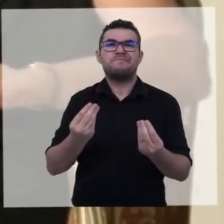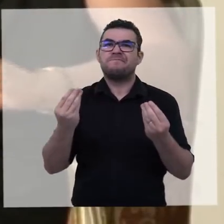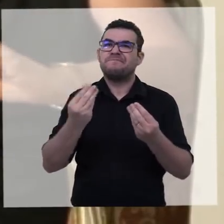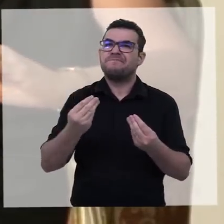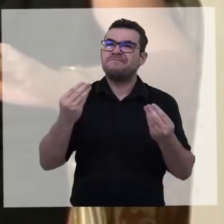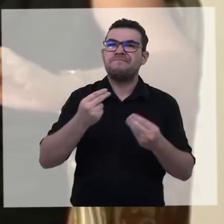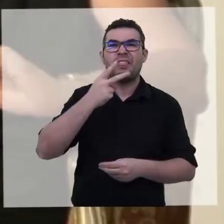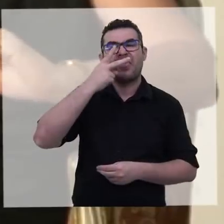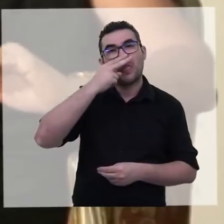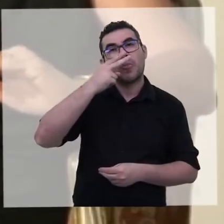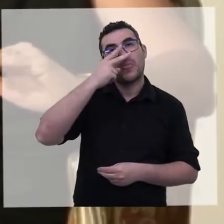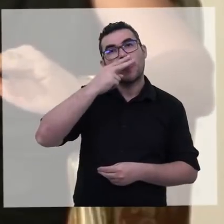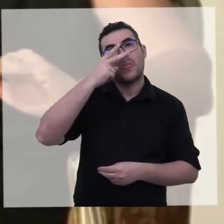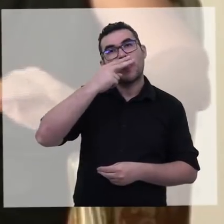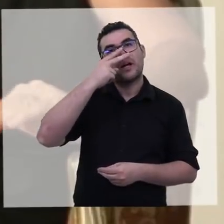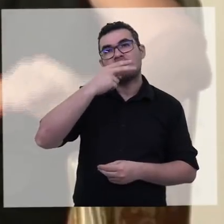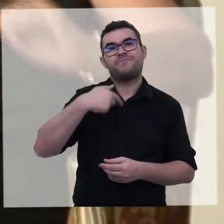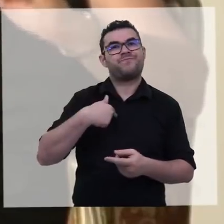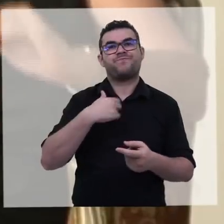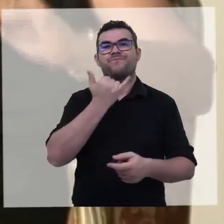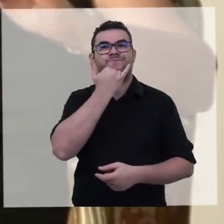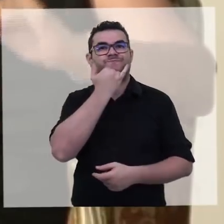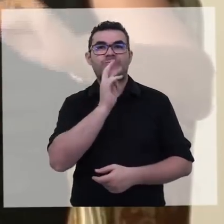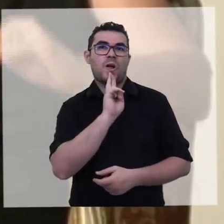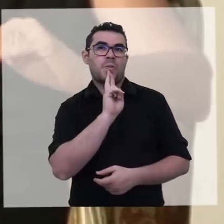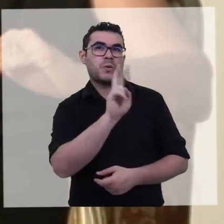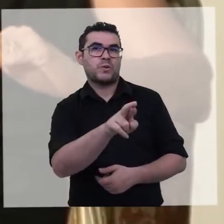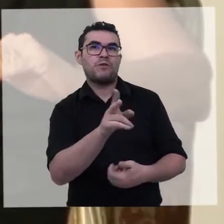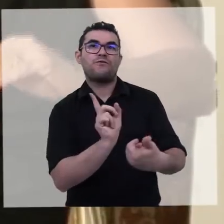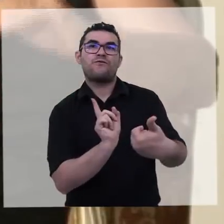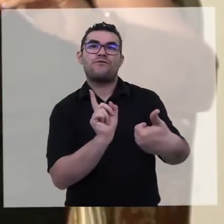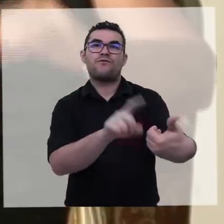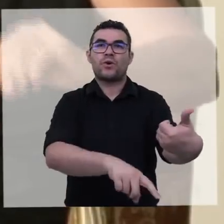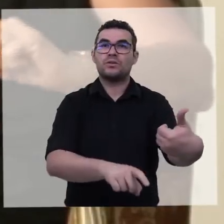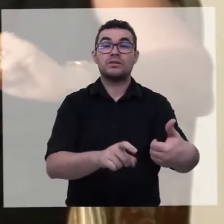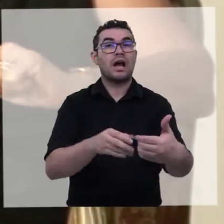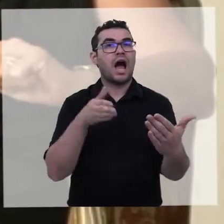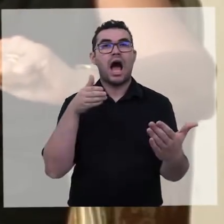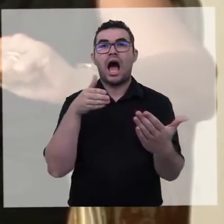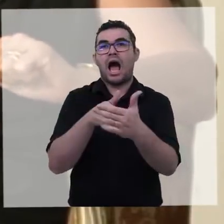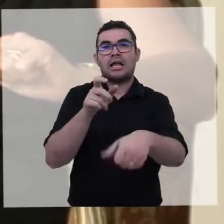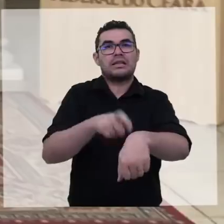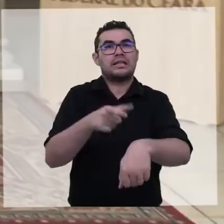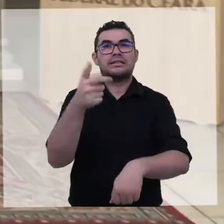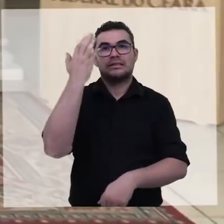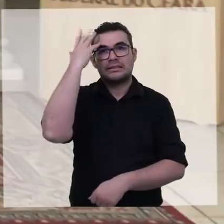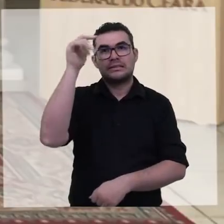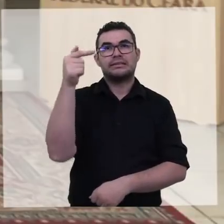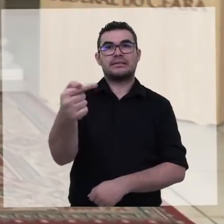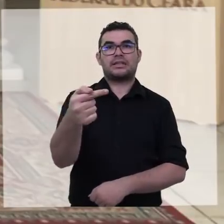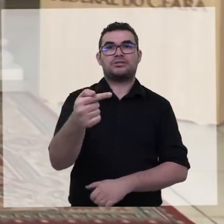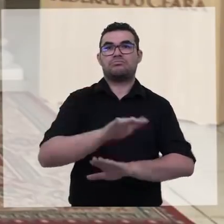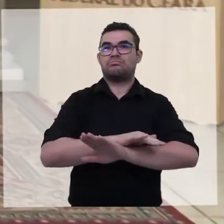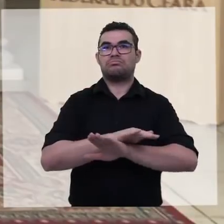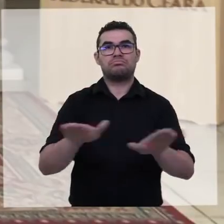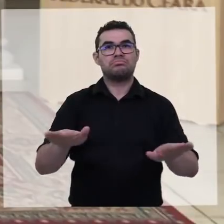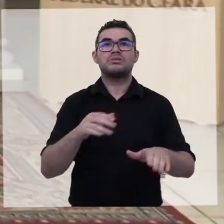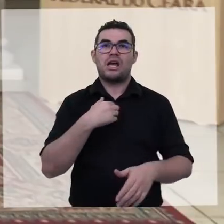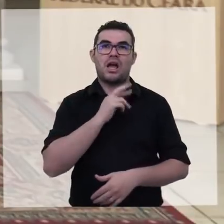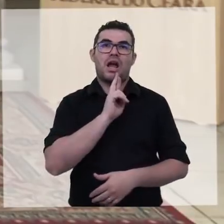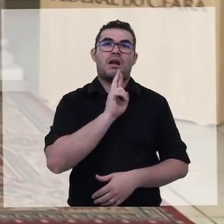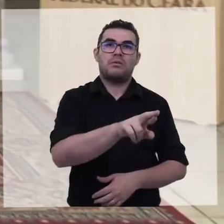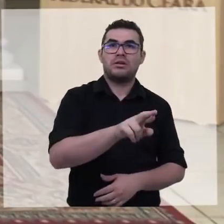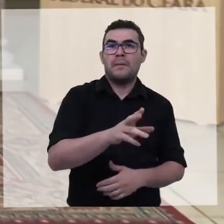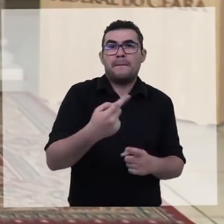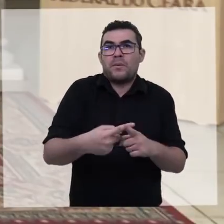isso, eu já devolvia. Qual era o compromisso? A revista tinha que devolver isso dentro de 7 dias. A revista não é obrigada a aceitar, porque a